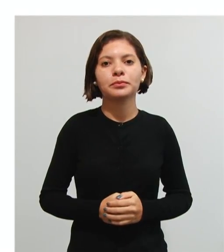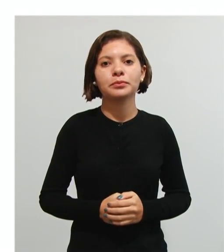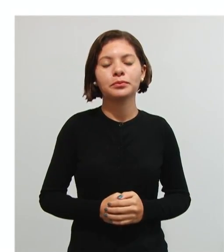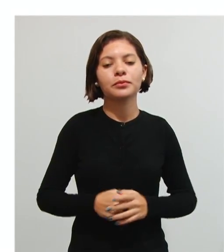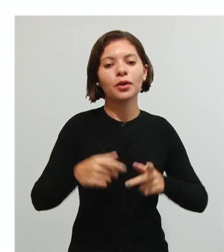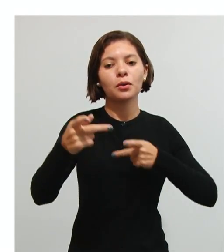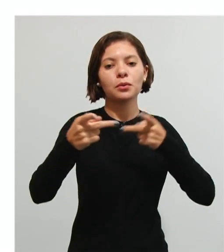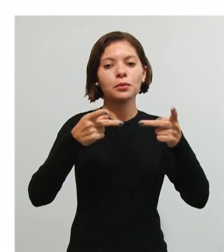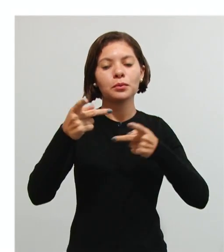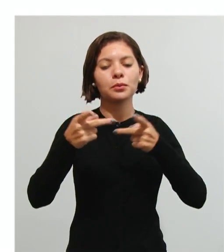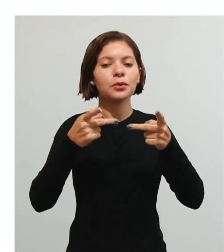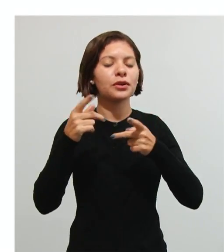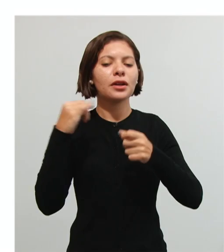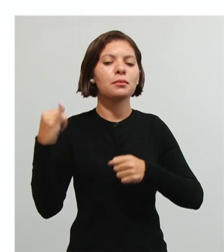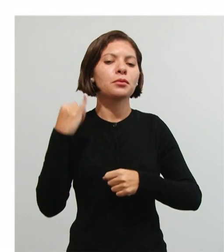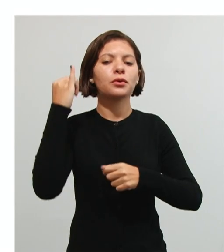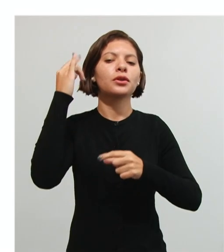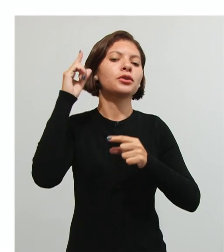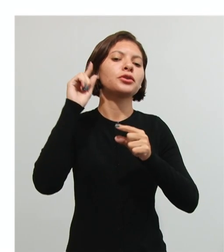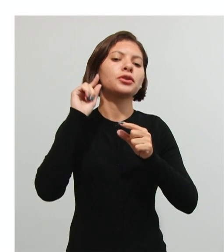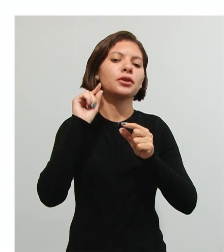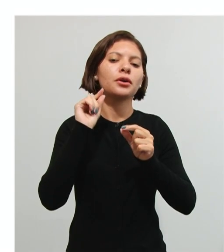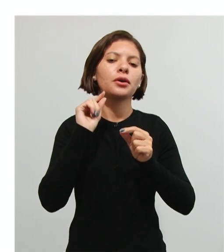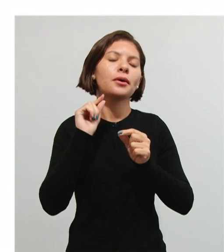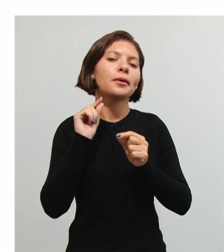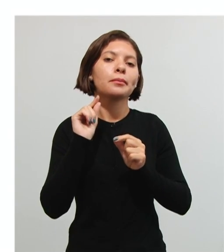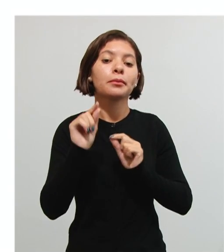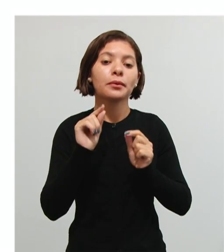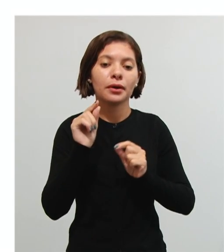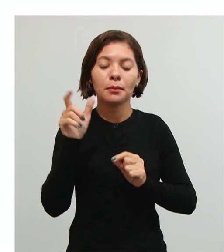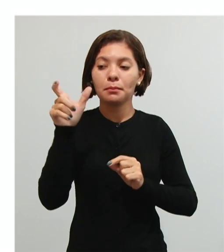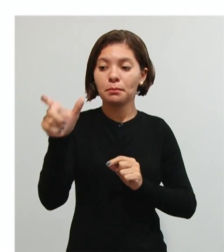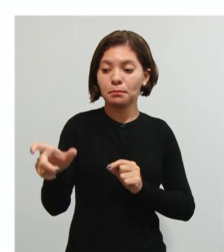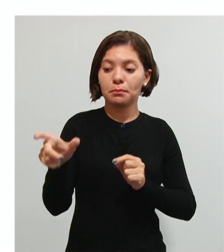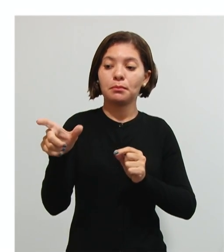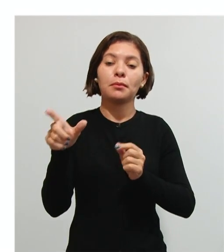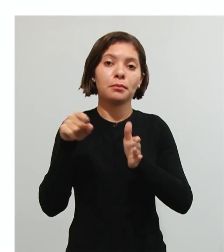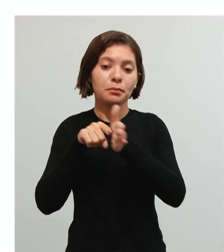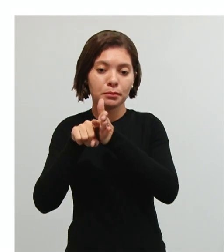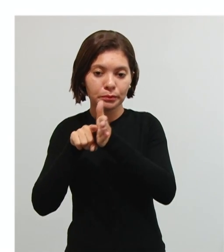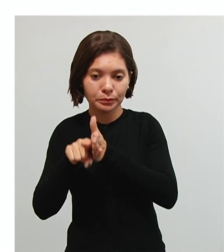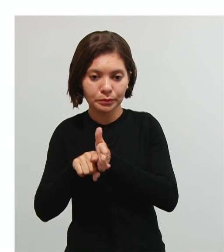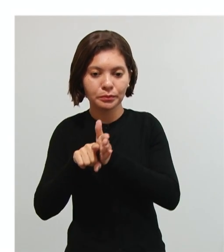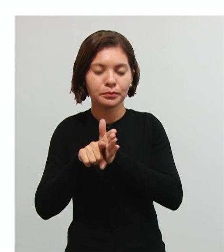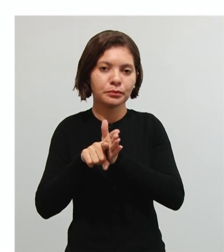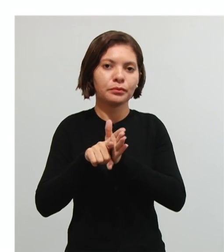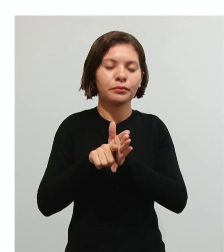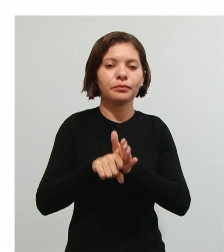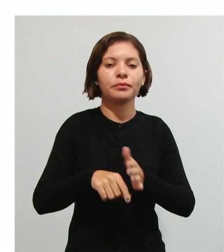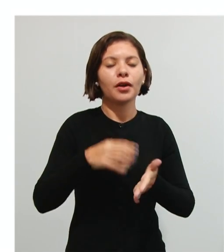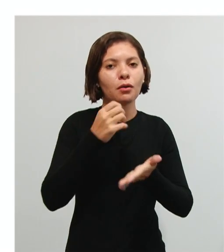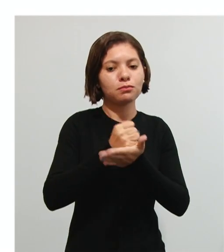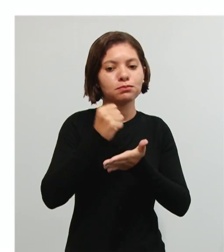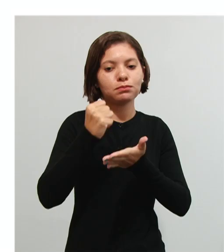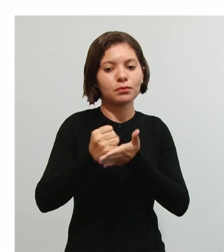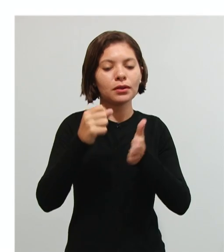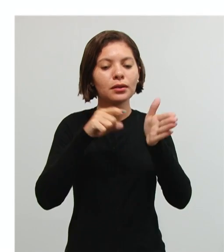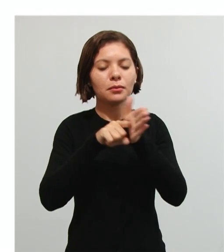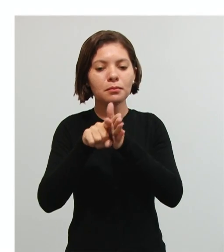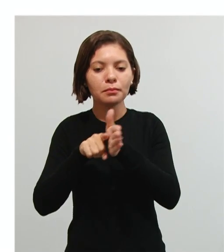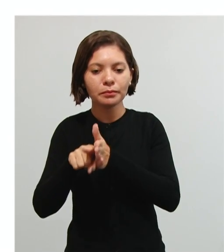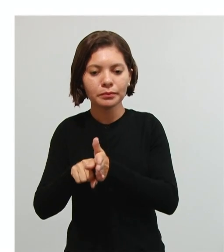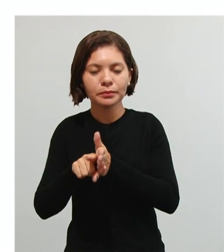O projeto ele é importante para o pesquisador e a sua equipe, para o contratante da pesquisa e para o financiador da pesquisa,